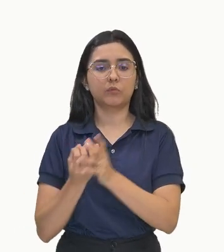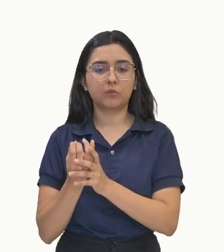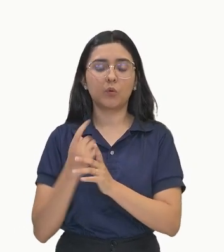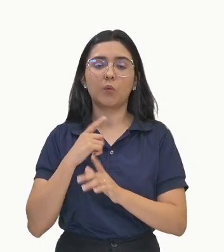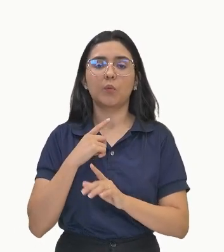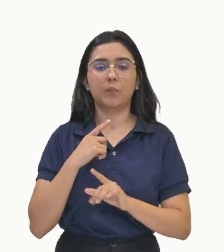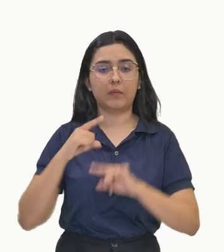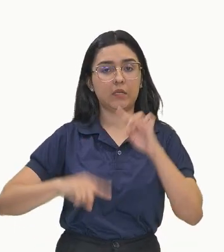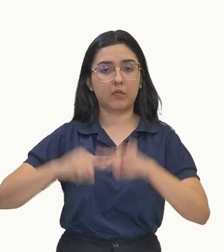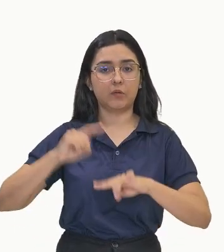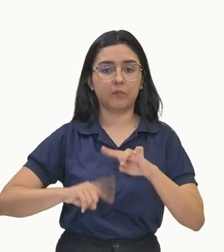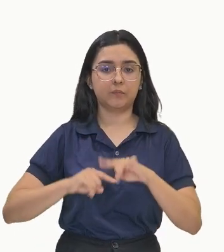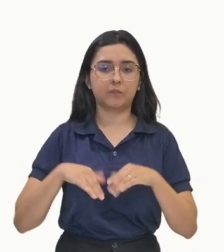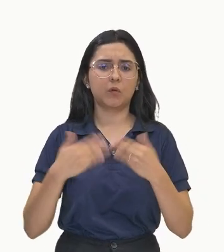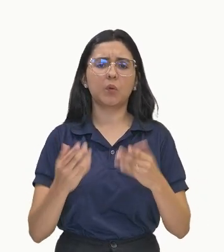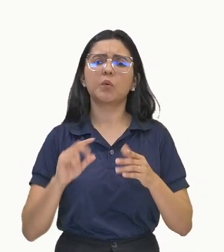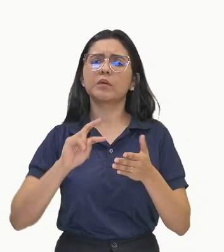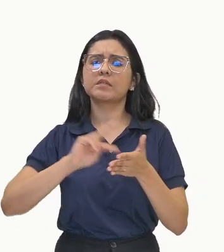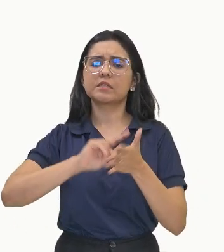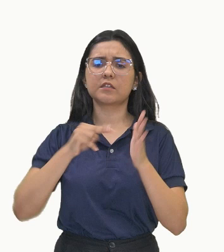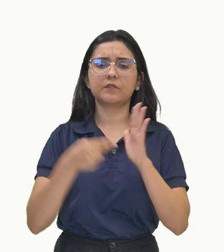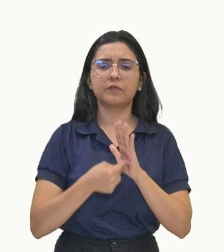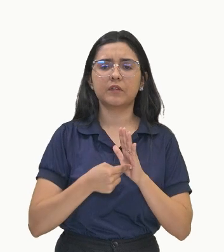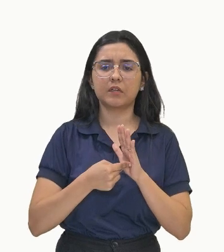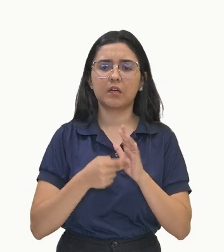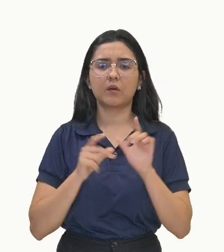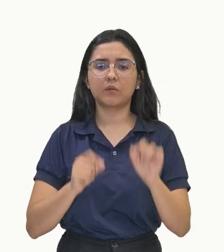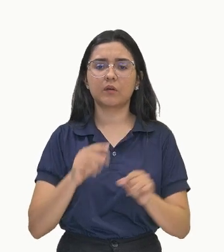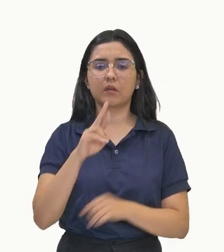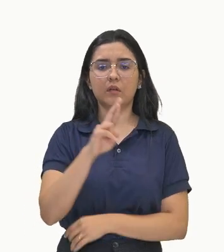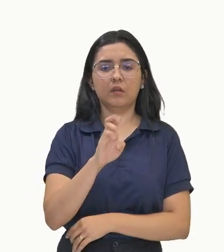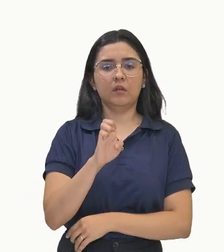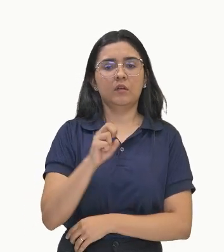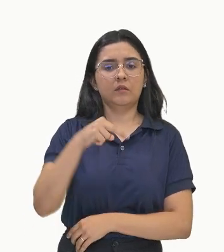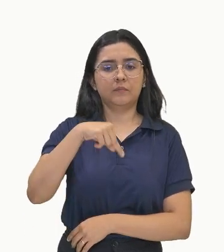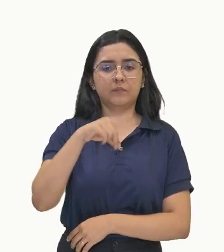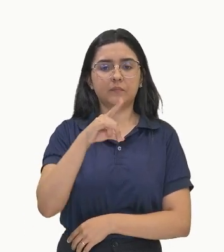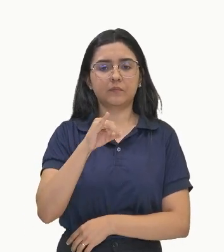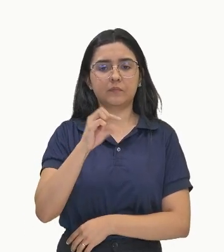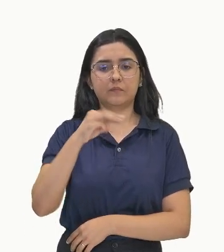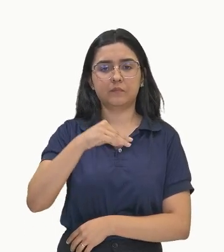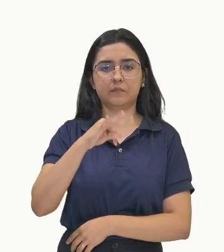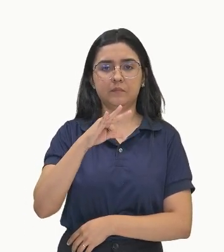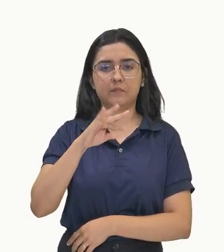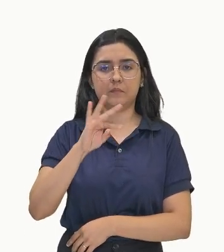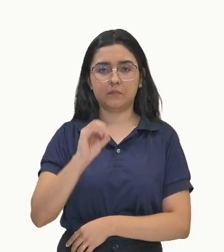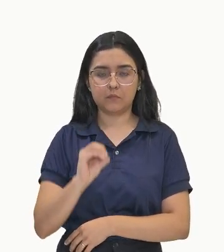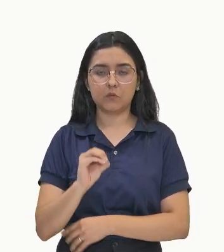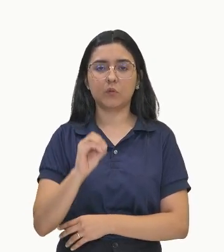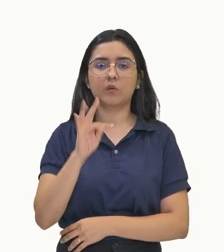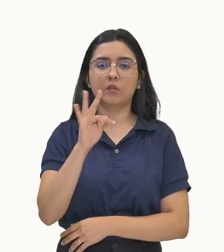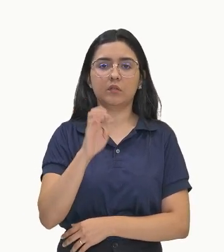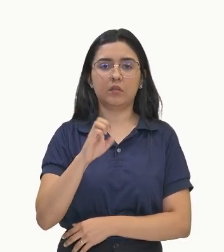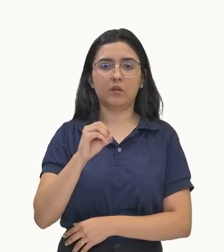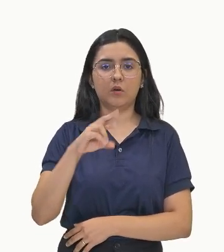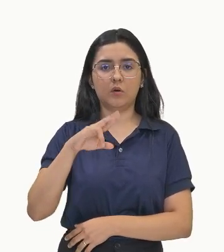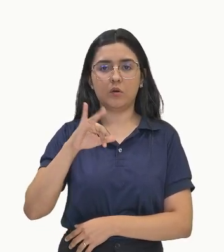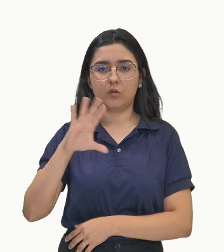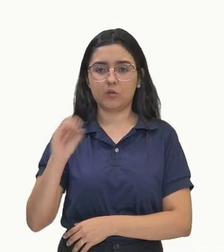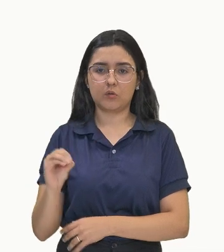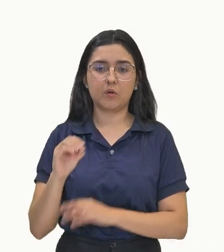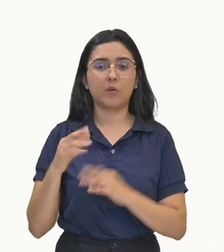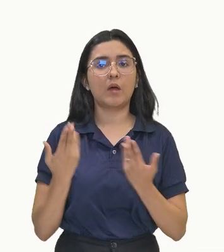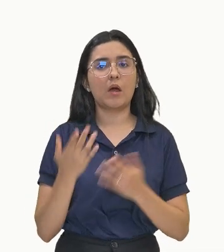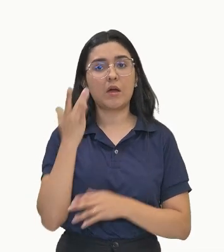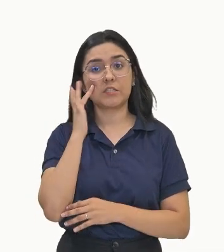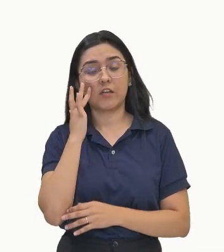que é o rendimento teórico? O rendimento teórico é quanto eu acho que iria produzir. E o rendimento real